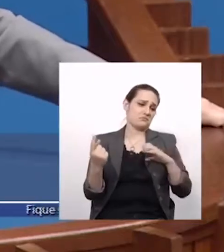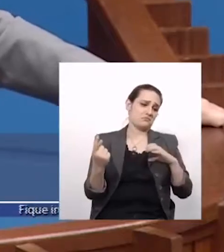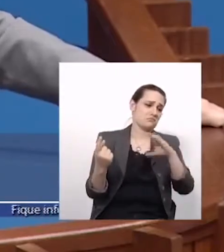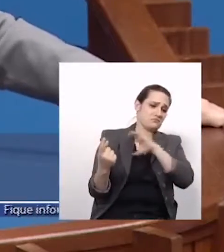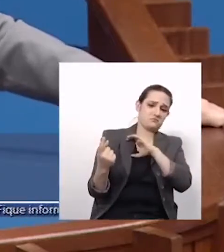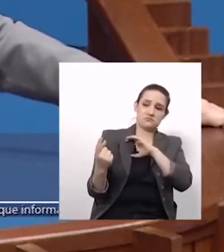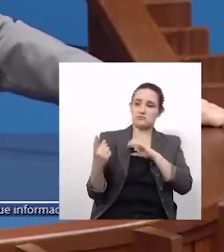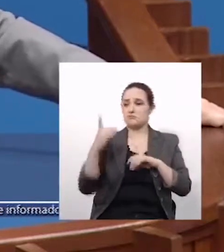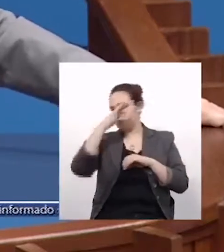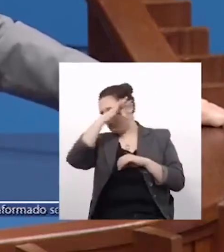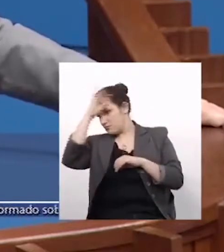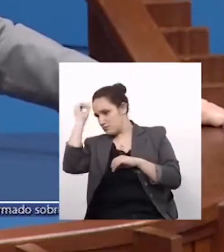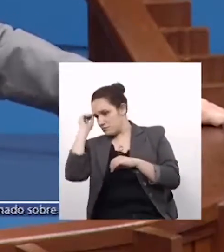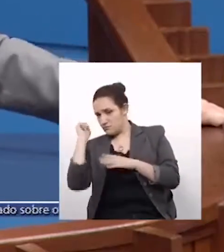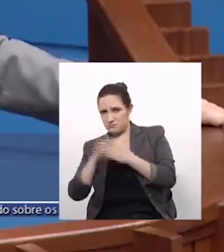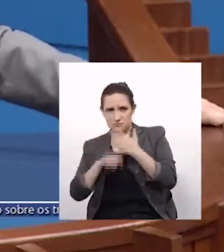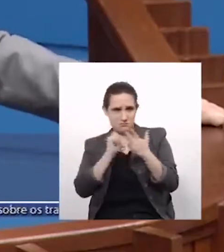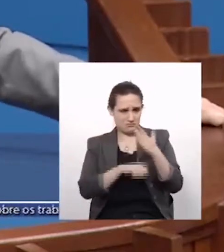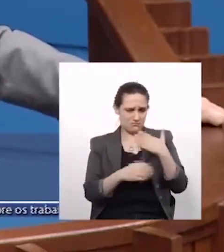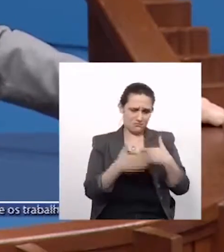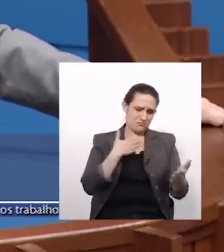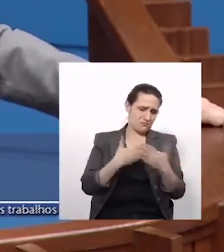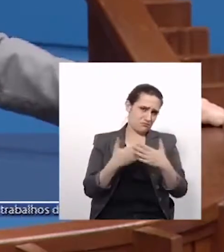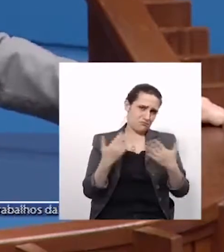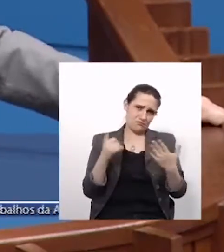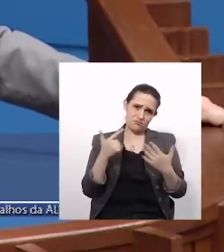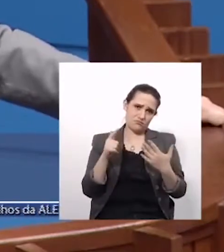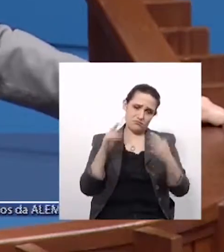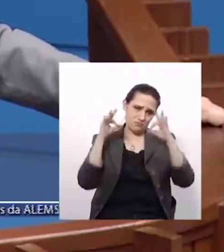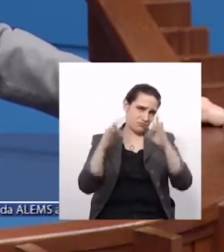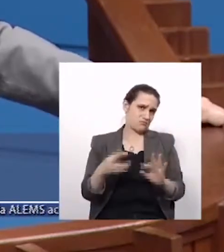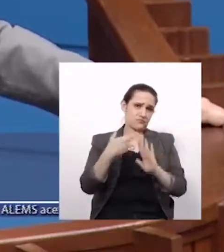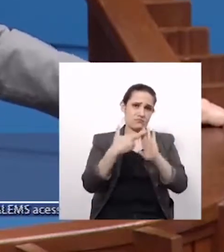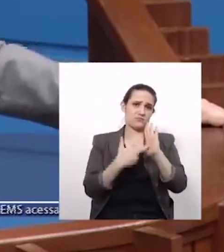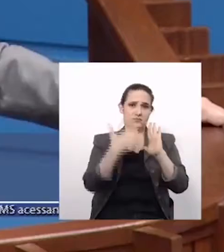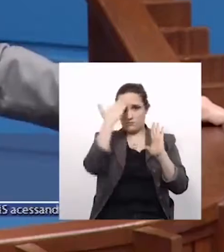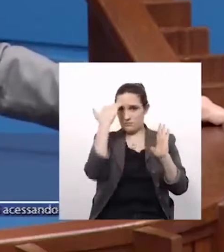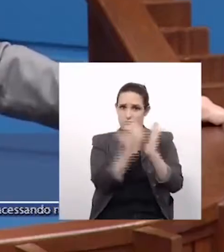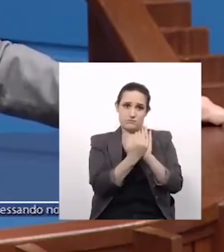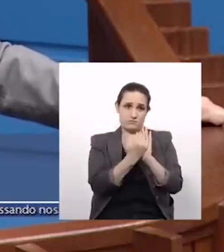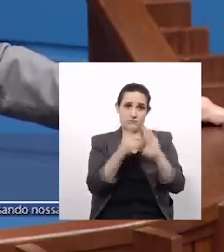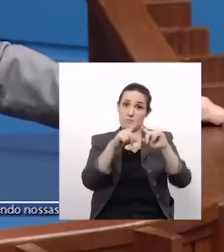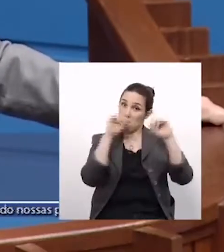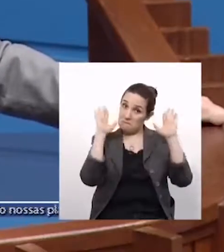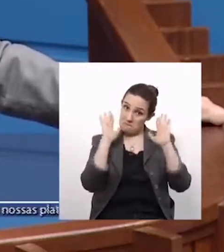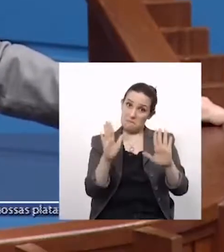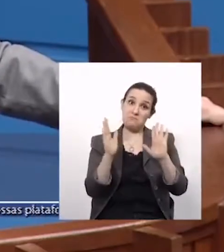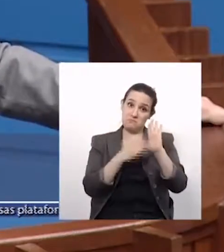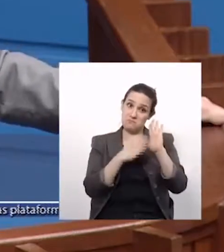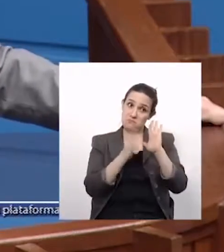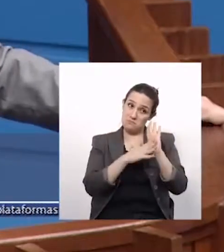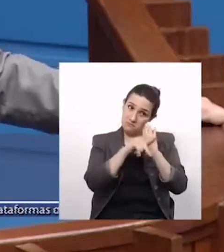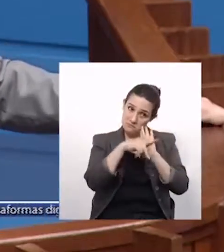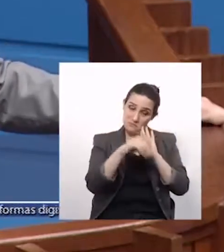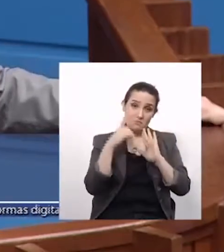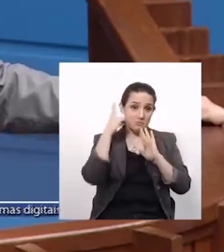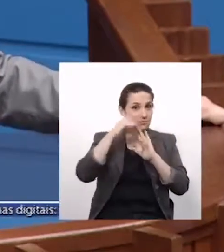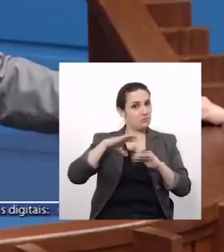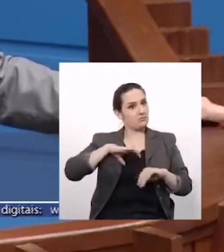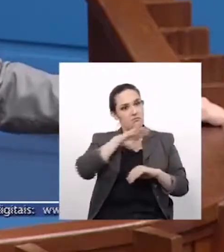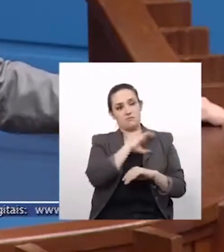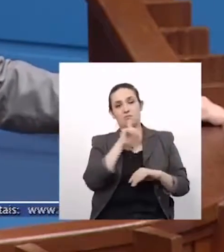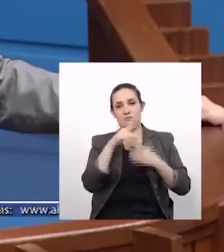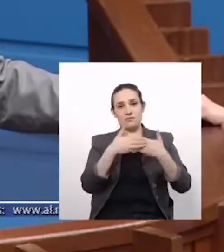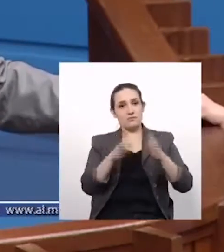que alertando antecipadamente que, da forma como foi proposta, é abrir